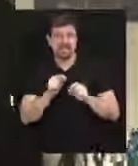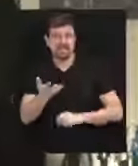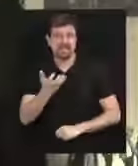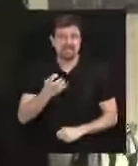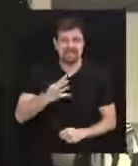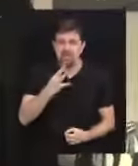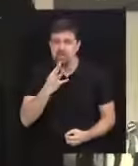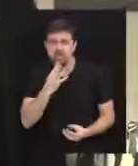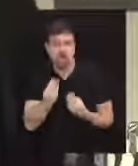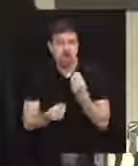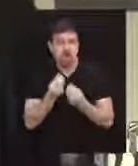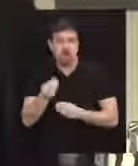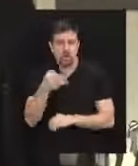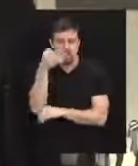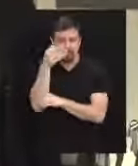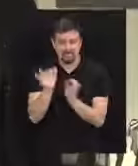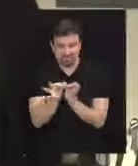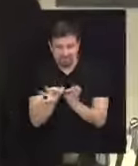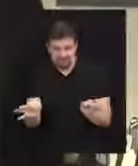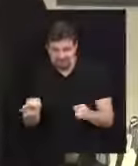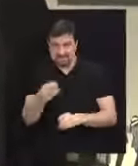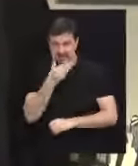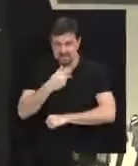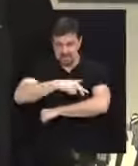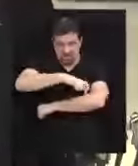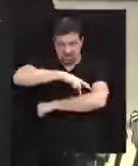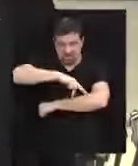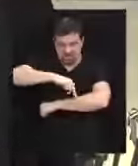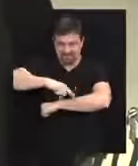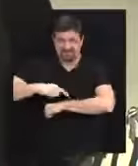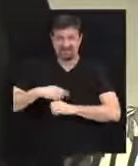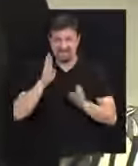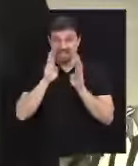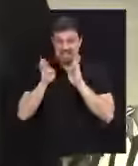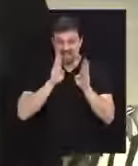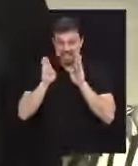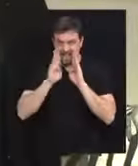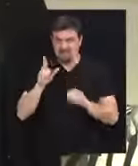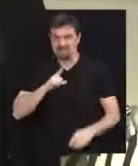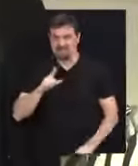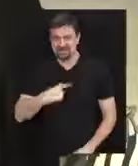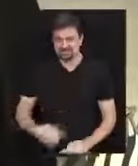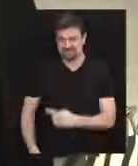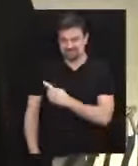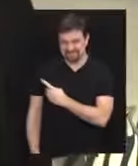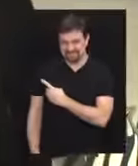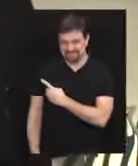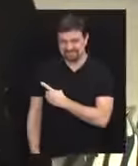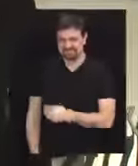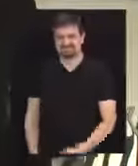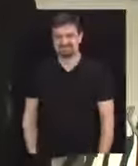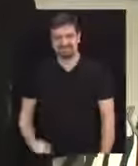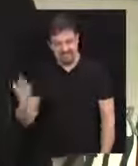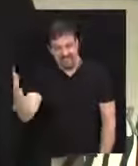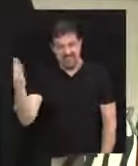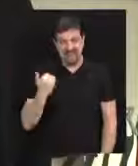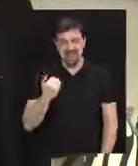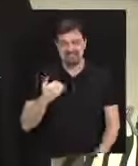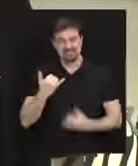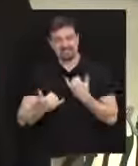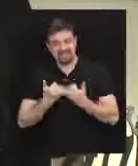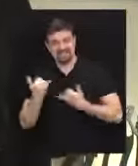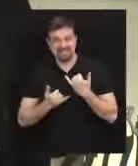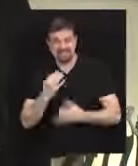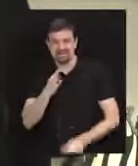as matinês e toda a estrutura aqui do hostel, olha o site do Facebook, a página do Facebook tá aqui na tela. Então confere aí, vem aqui se